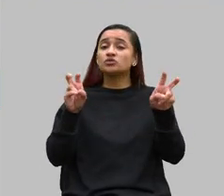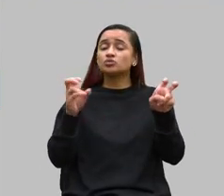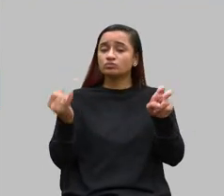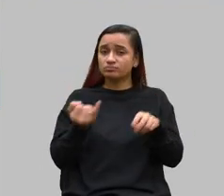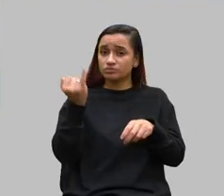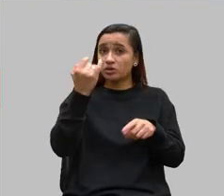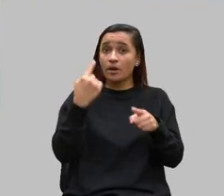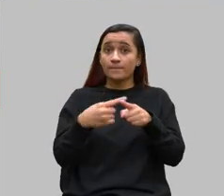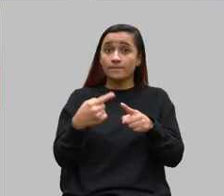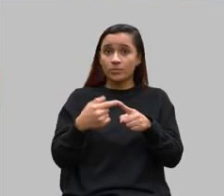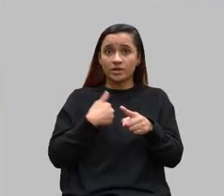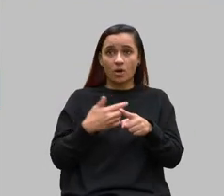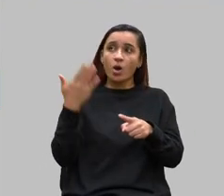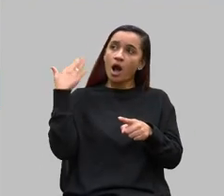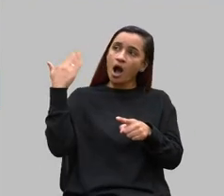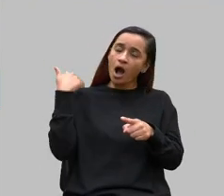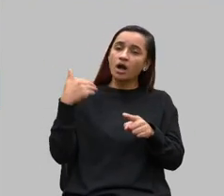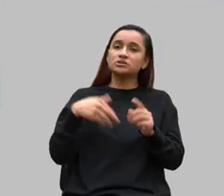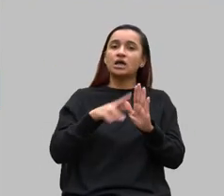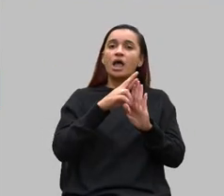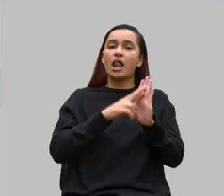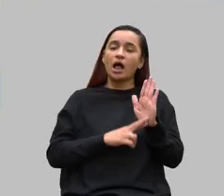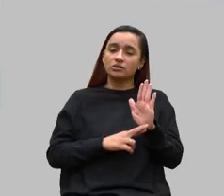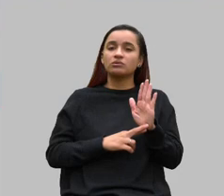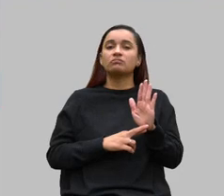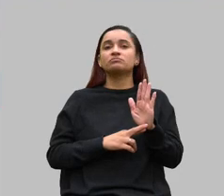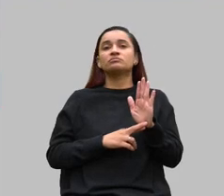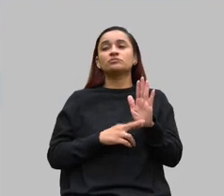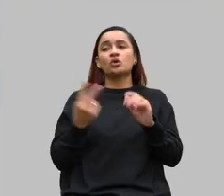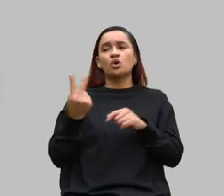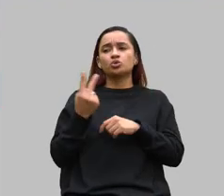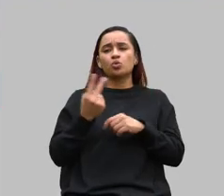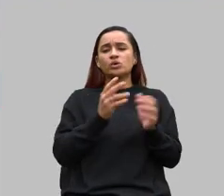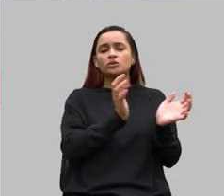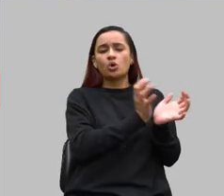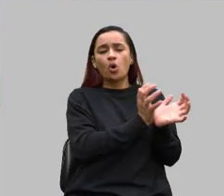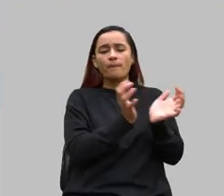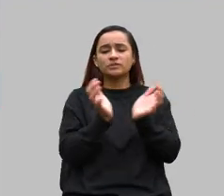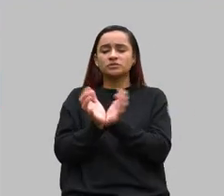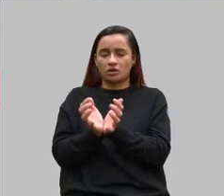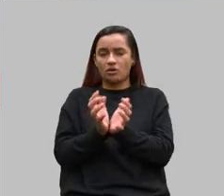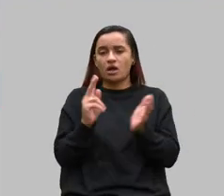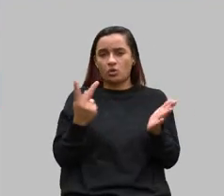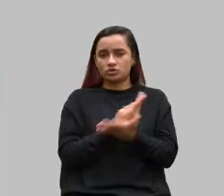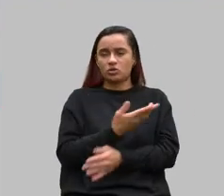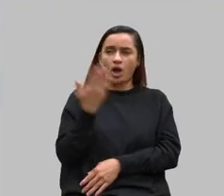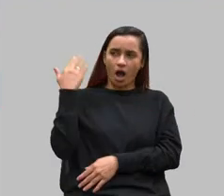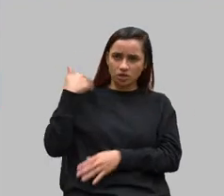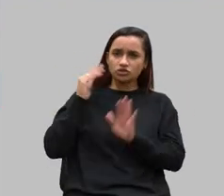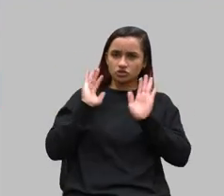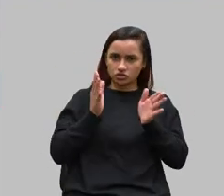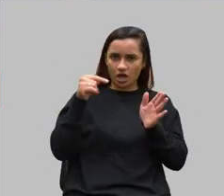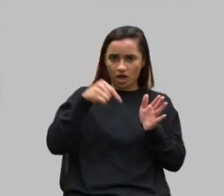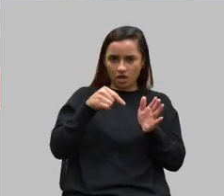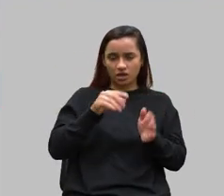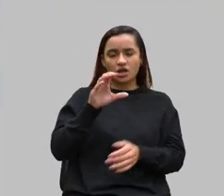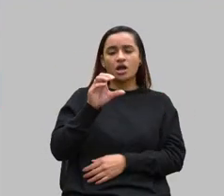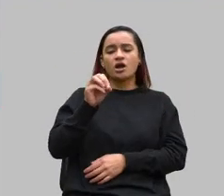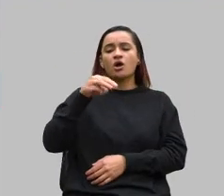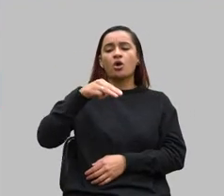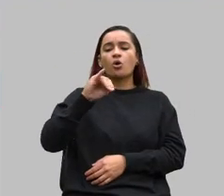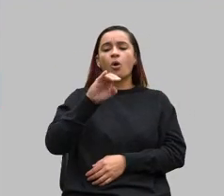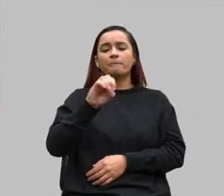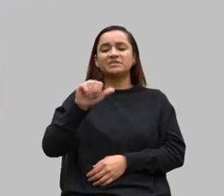relatório nos dois nas duas comissões que funcionaram aqui em dois mandatos da da comissão